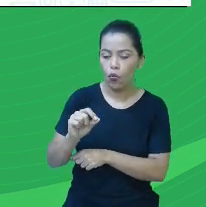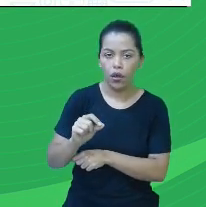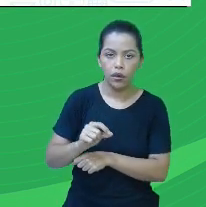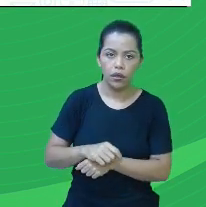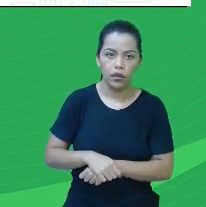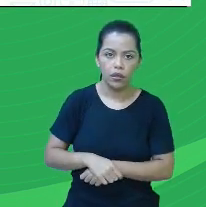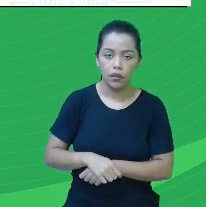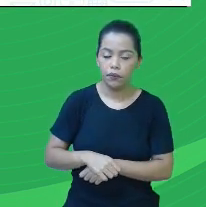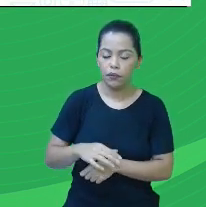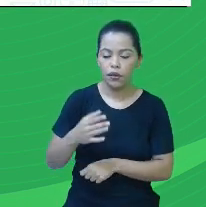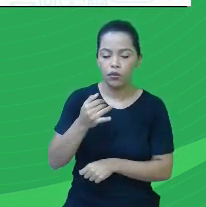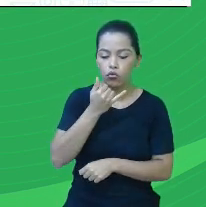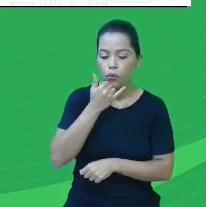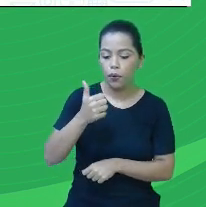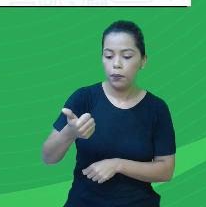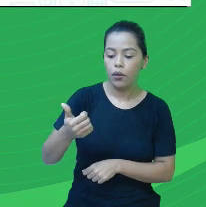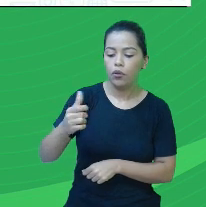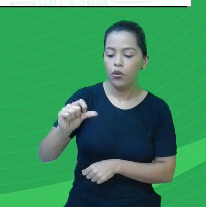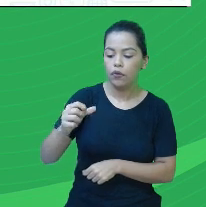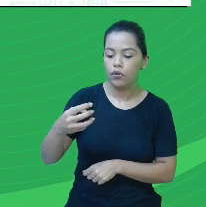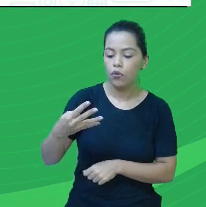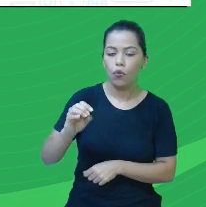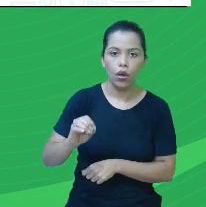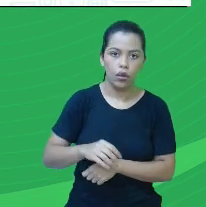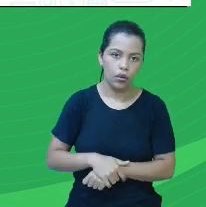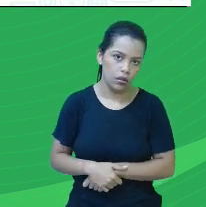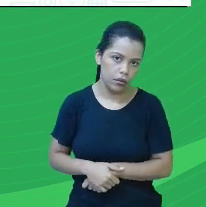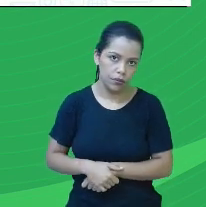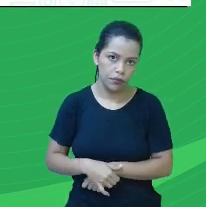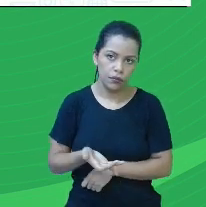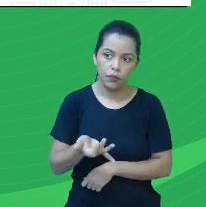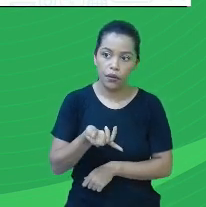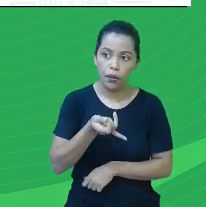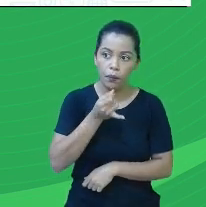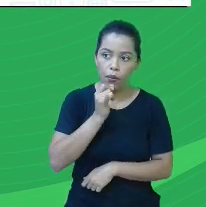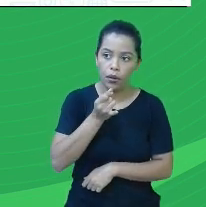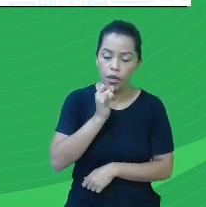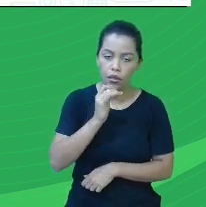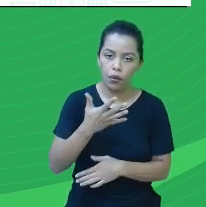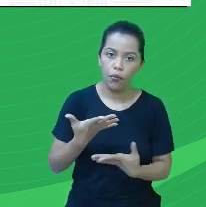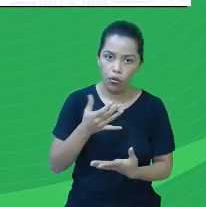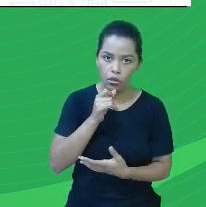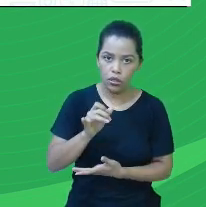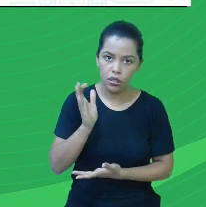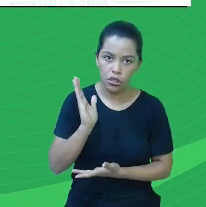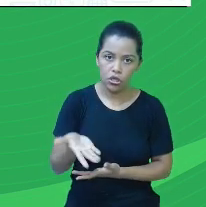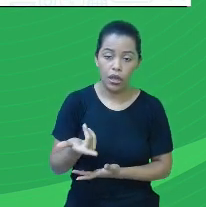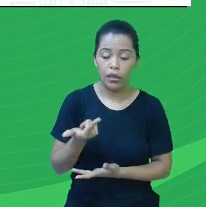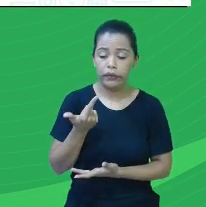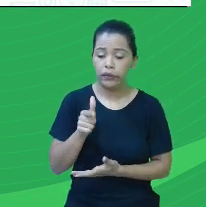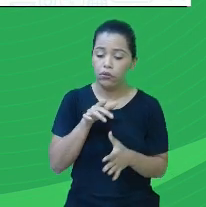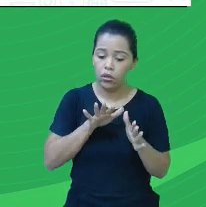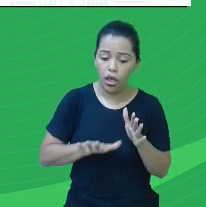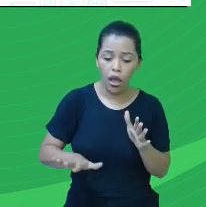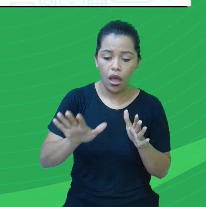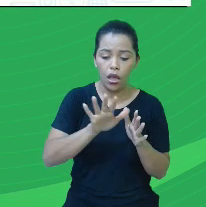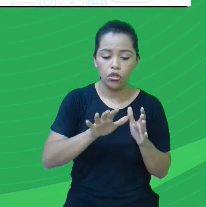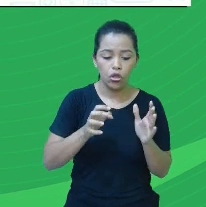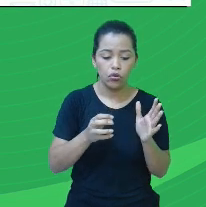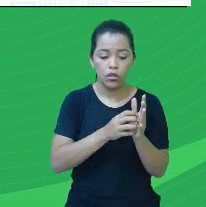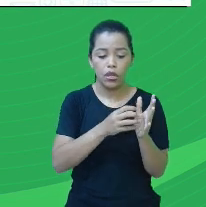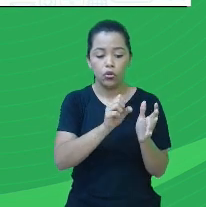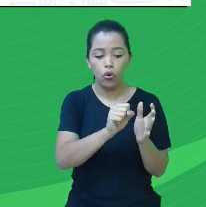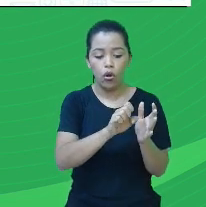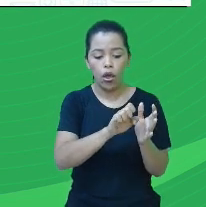1940. Olha aqui, ó. Nos anos 1940, por exemplo, como eu disse, não existia a região